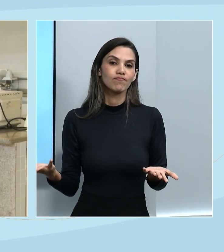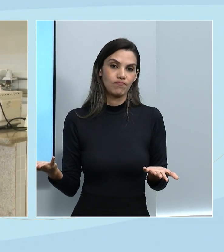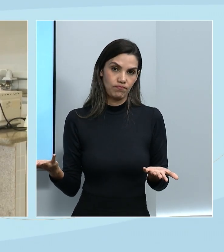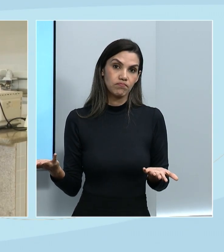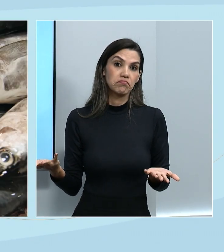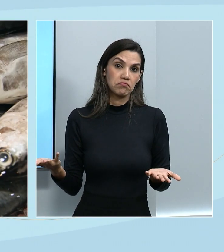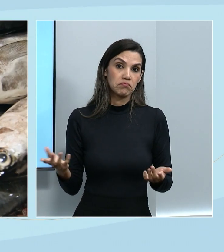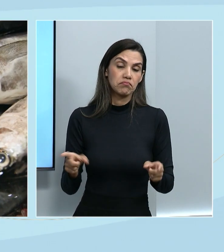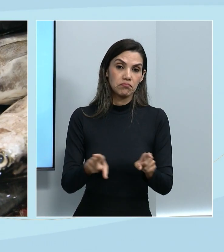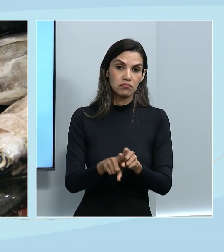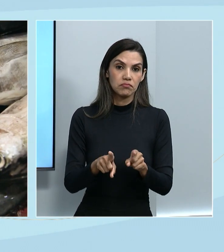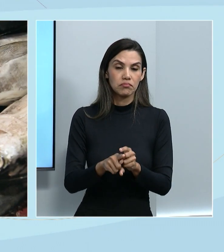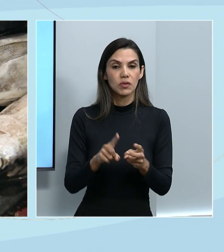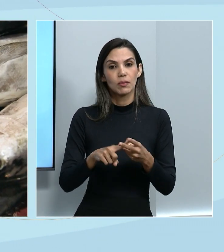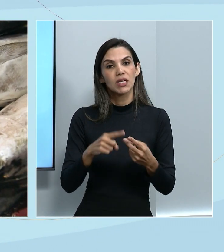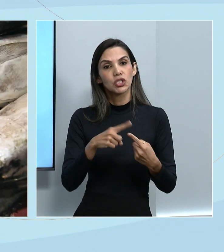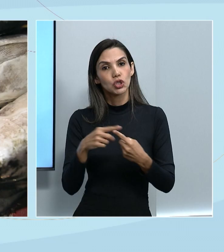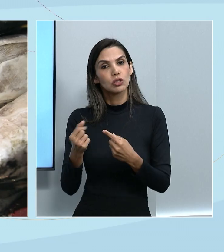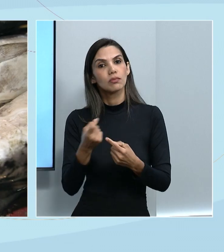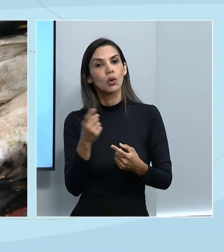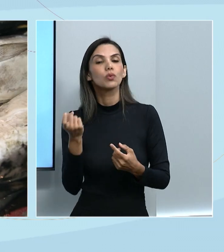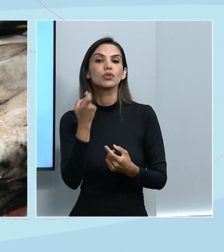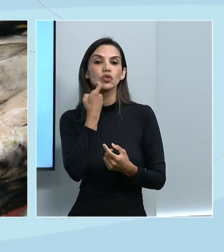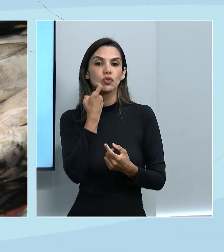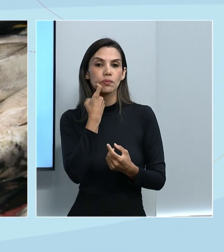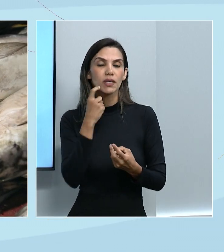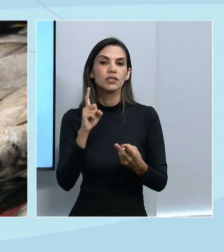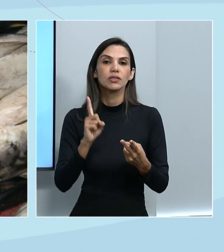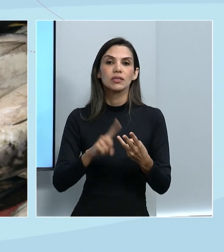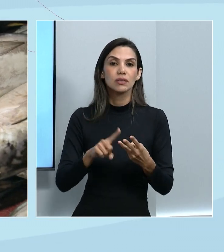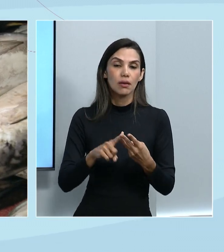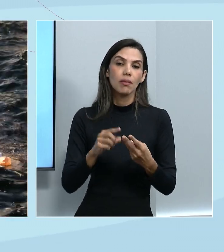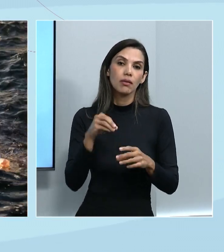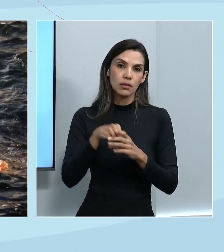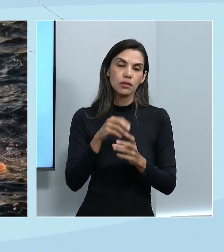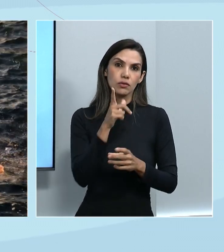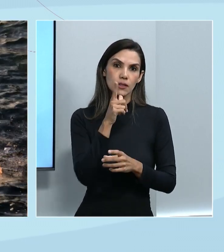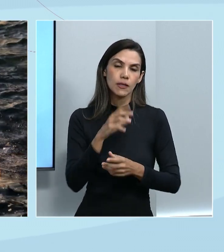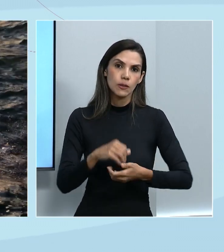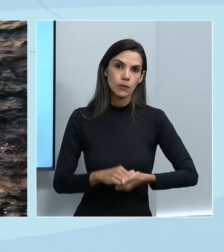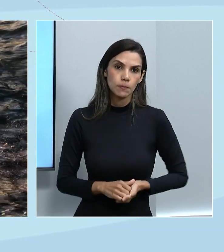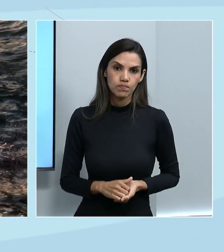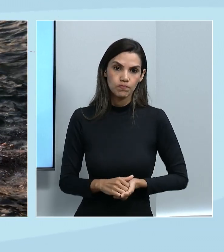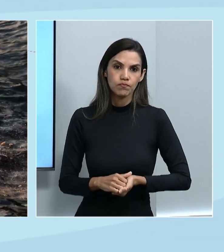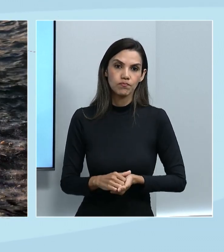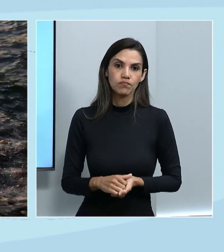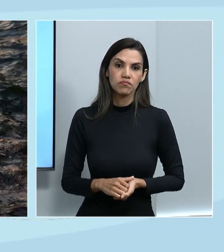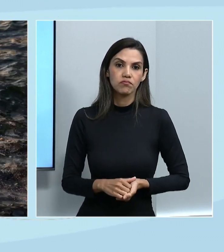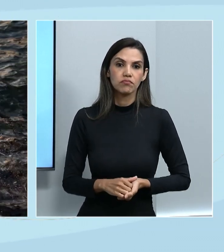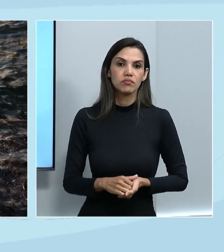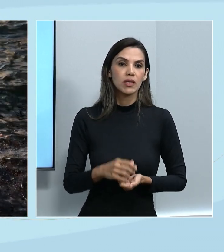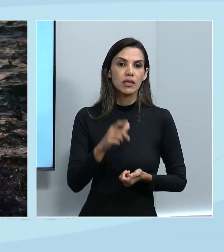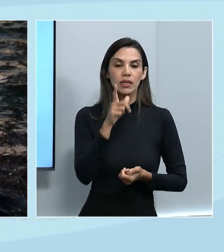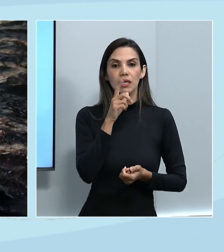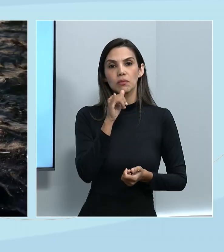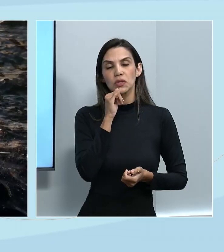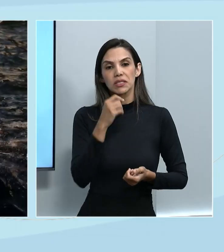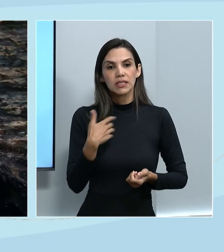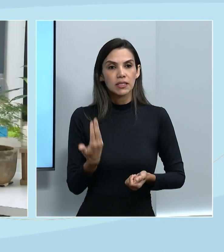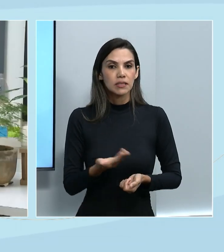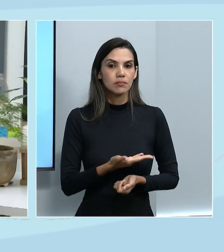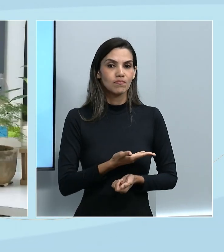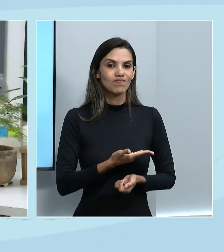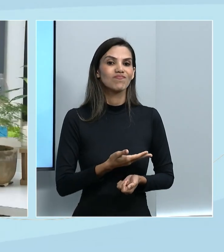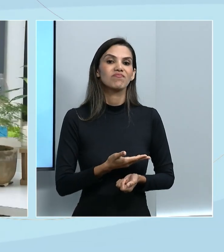dessas águas, alguns tipos de peixe e também na própria água. Então eles estão nas superfícies, eles estão no